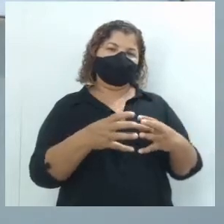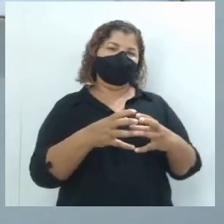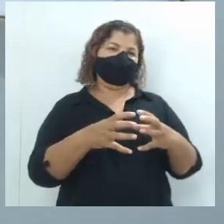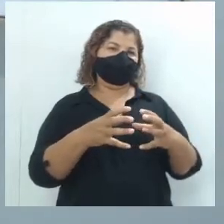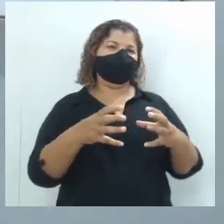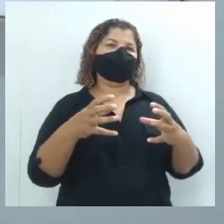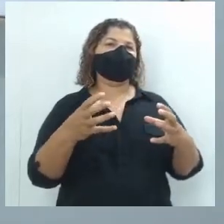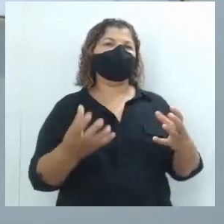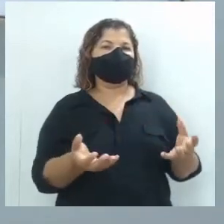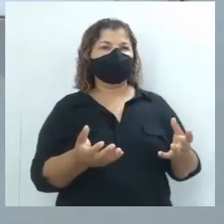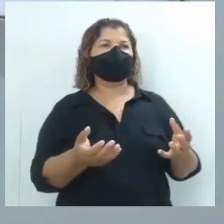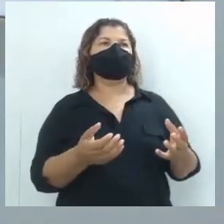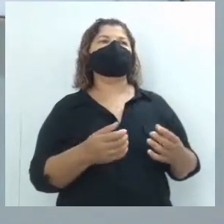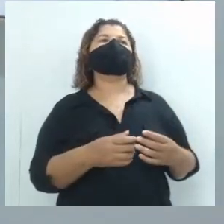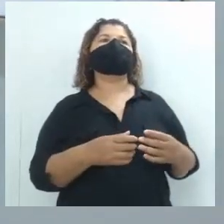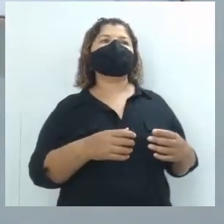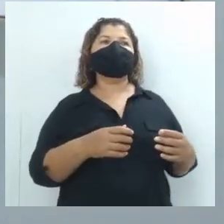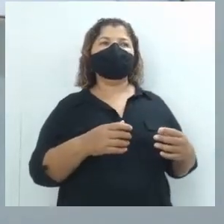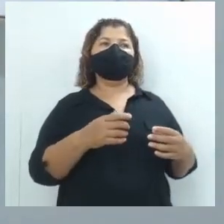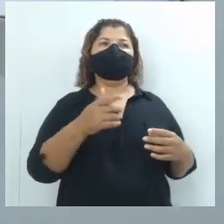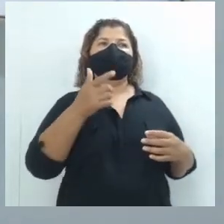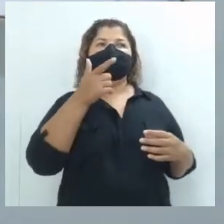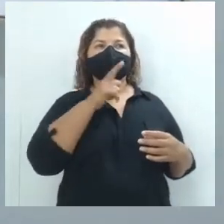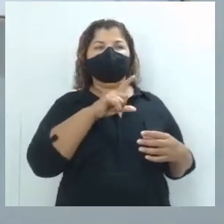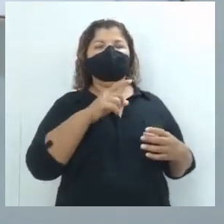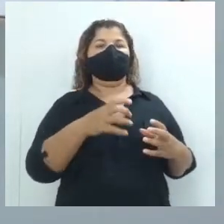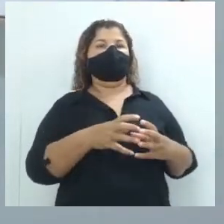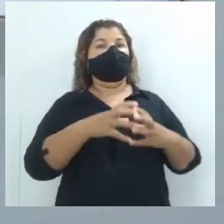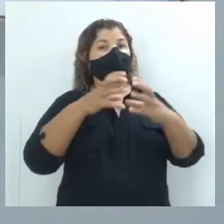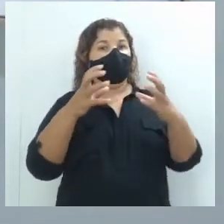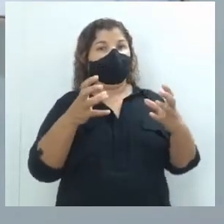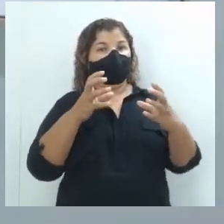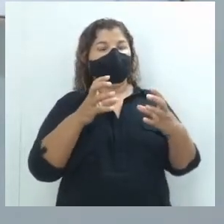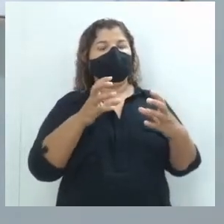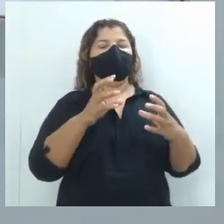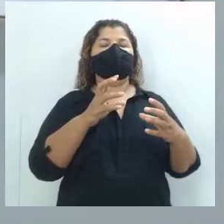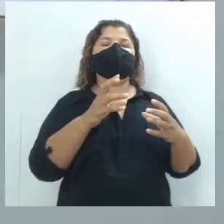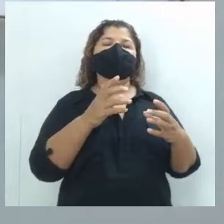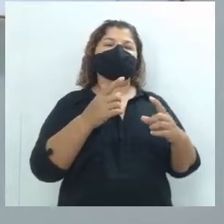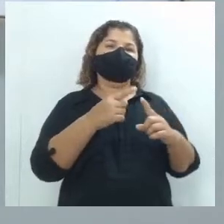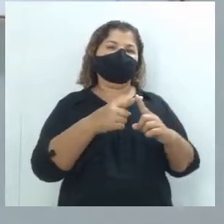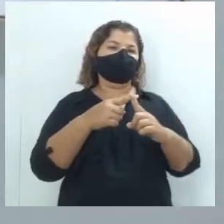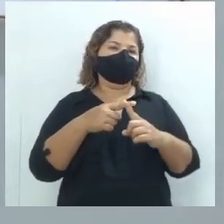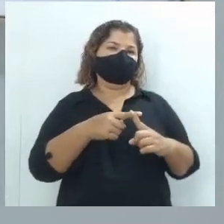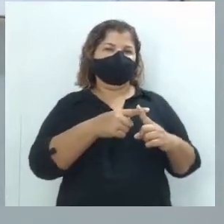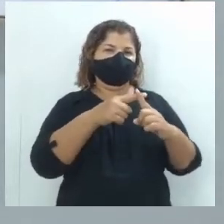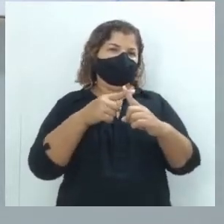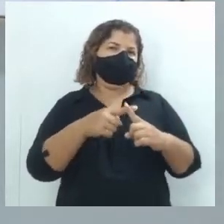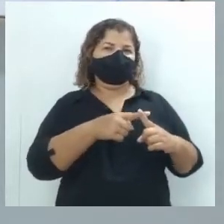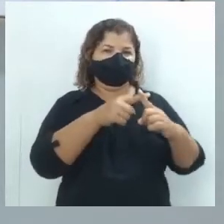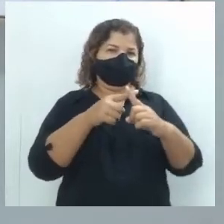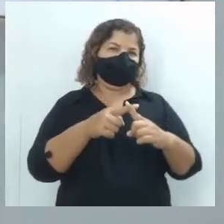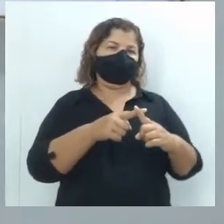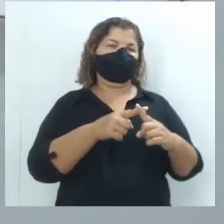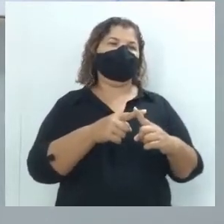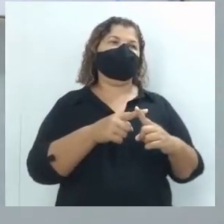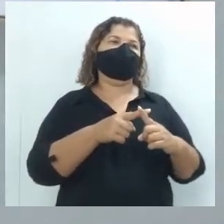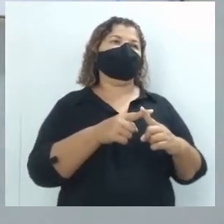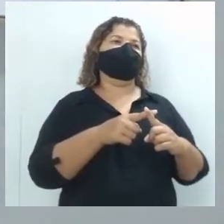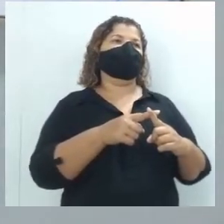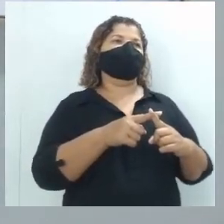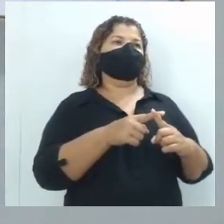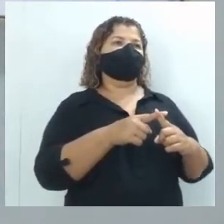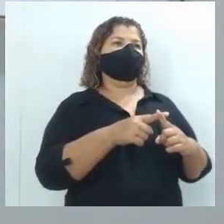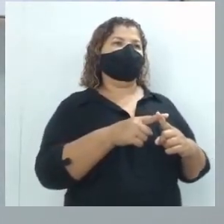assim a gente vai conseguir aumentar a quantidade de RNAs positivos. Aí lembra, tá? Esse